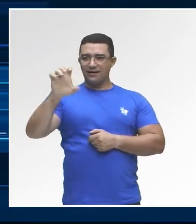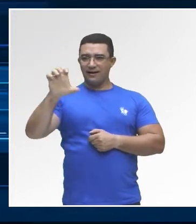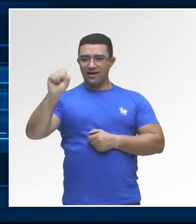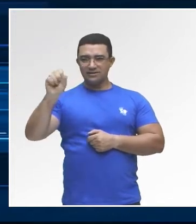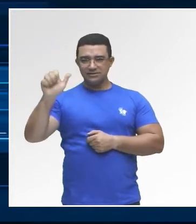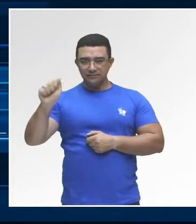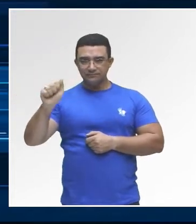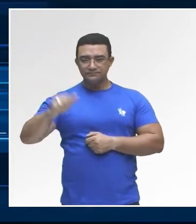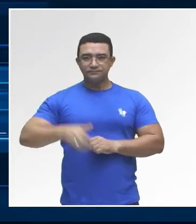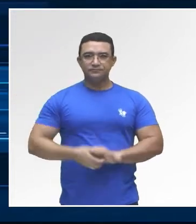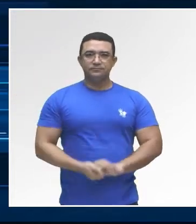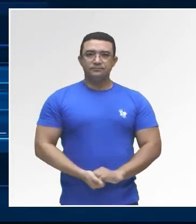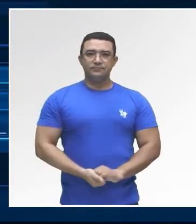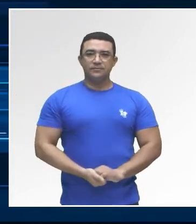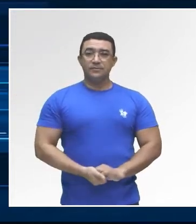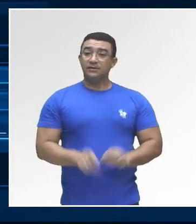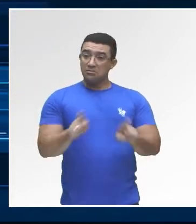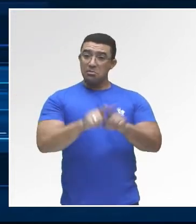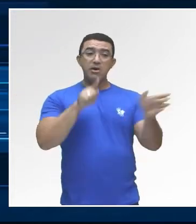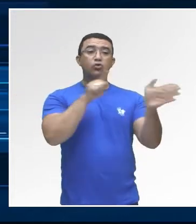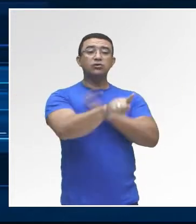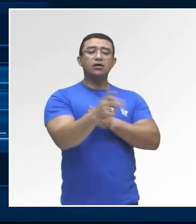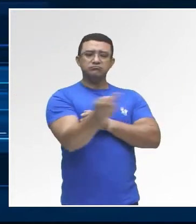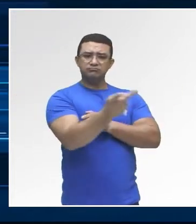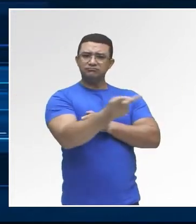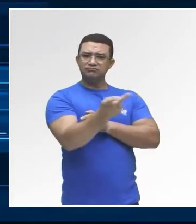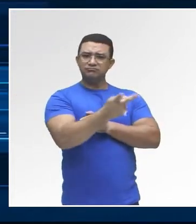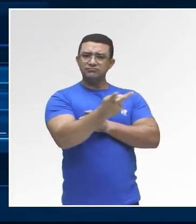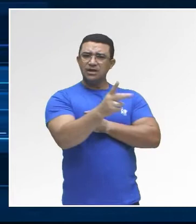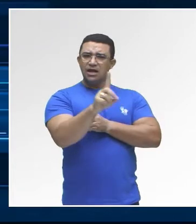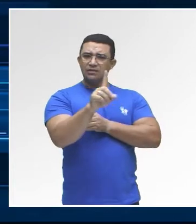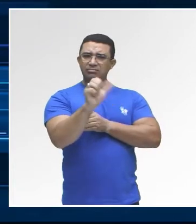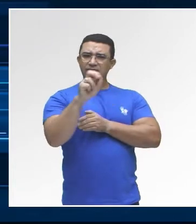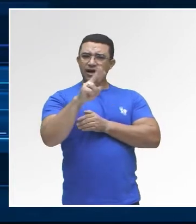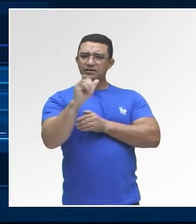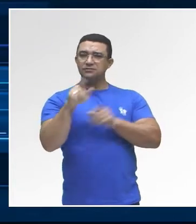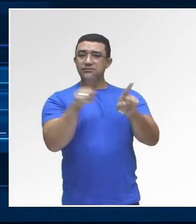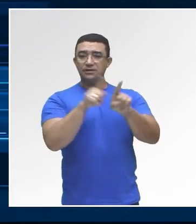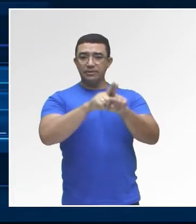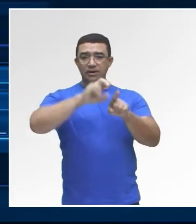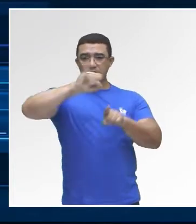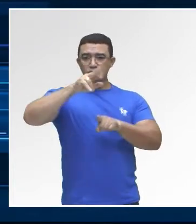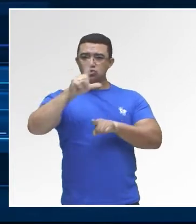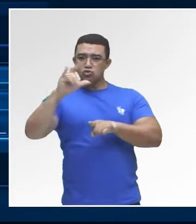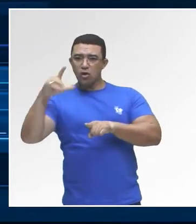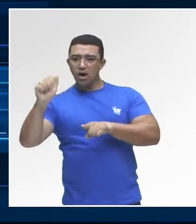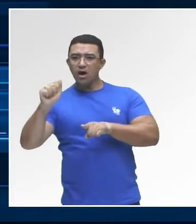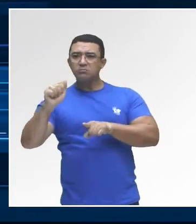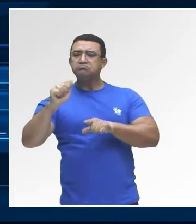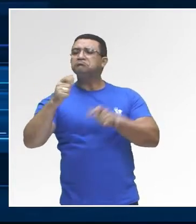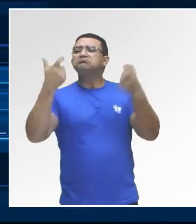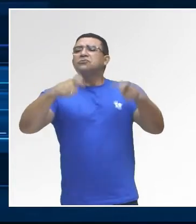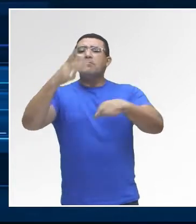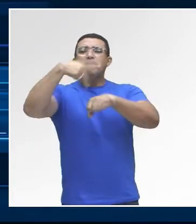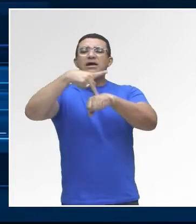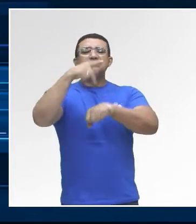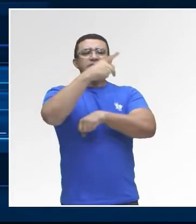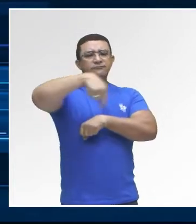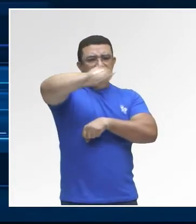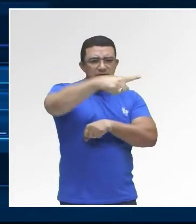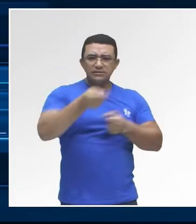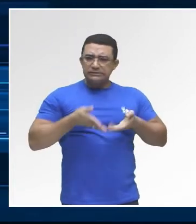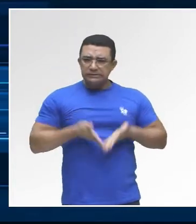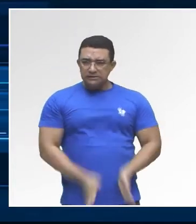where are you from? Novamente, eu perguntei agora para Dani e Julia. De onde vocês são? Qual é o país de vocês, de origem? E elas